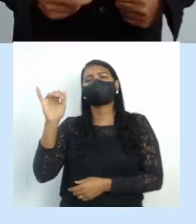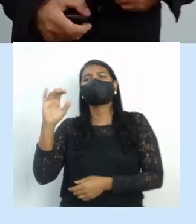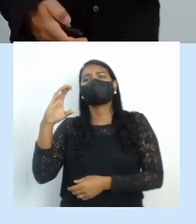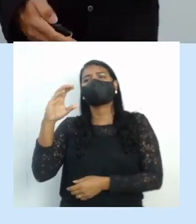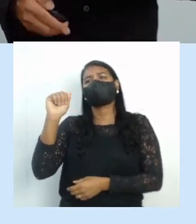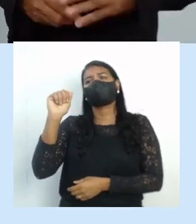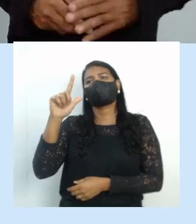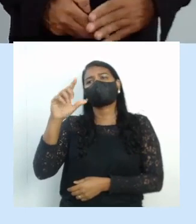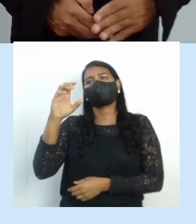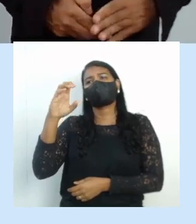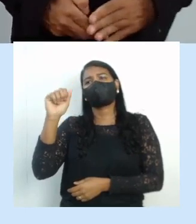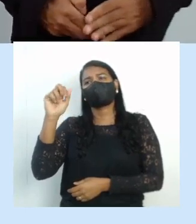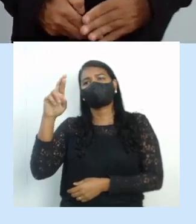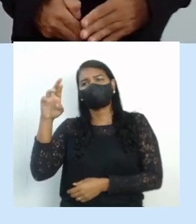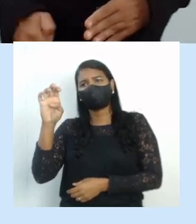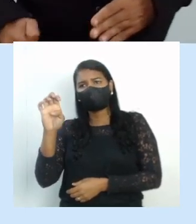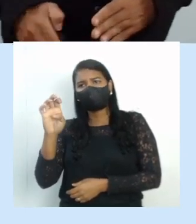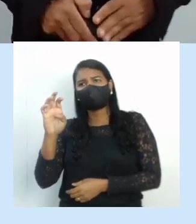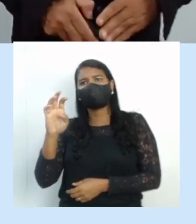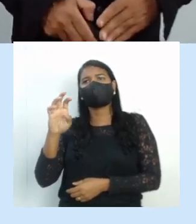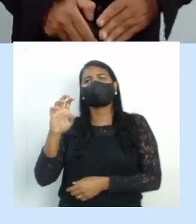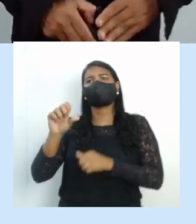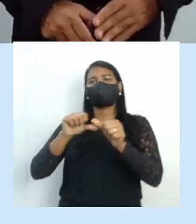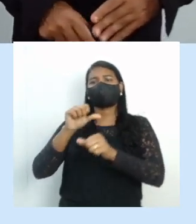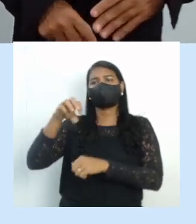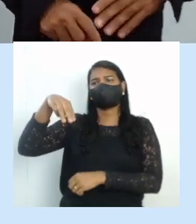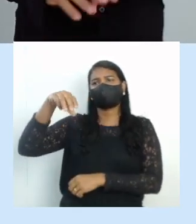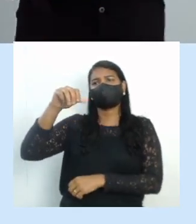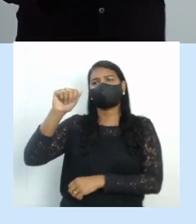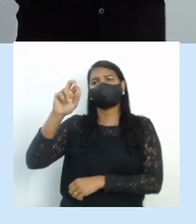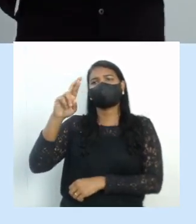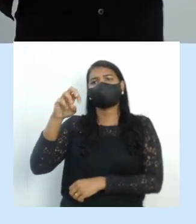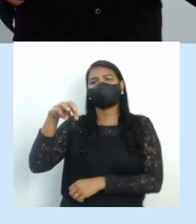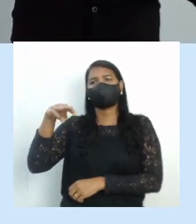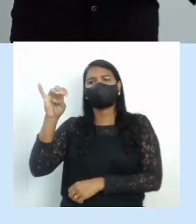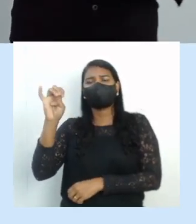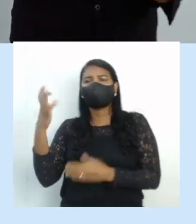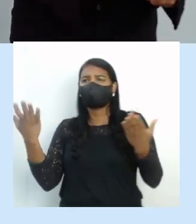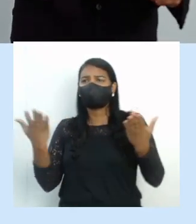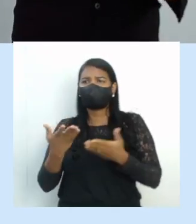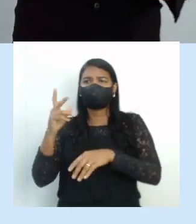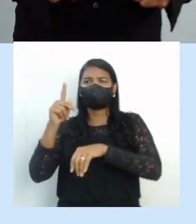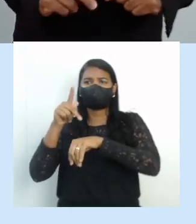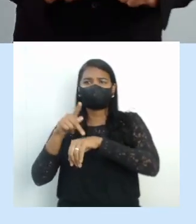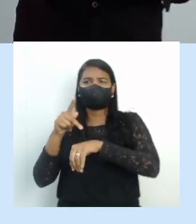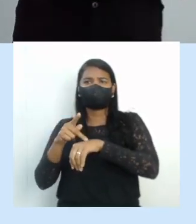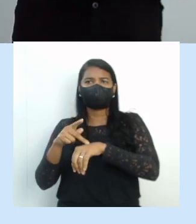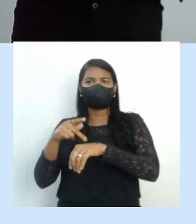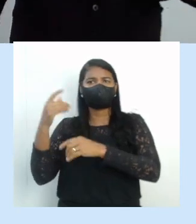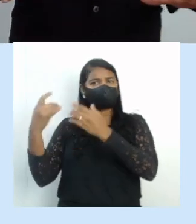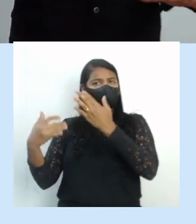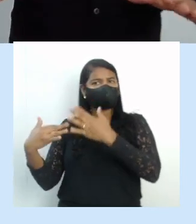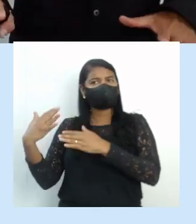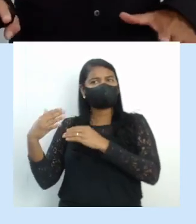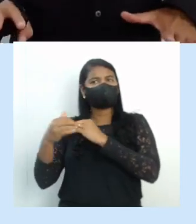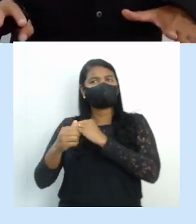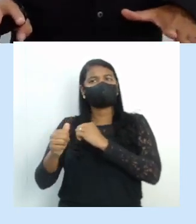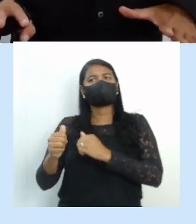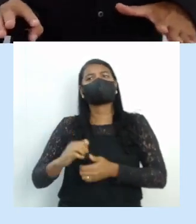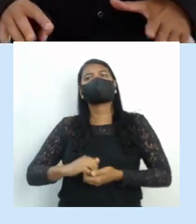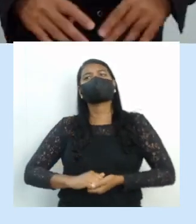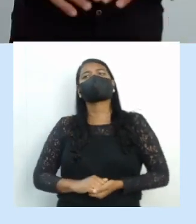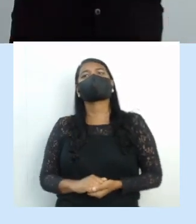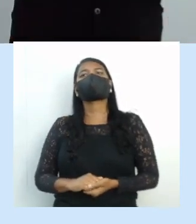calcário, que se transformou em mármore. Bom, agora eu vou falar sobre as rochas que são